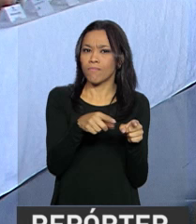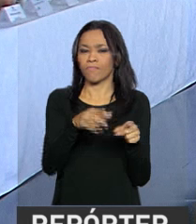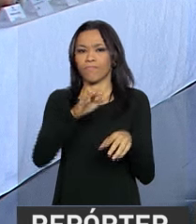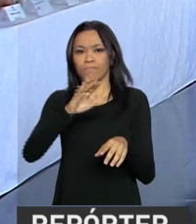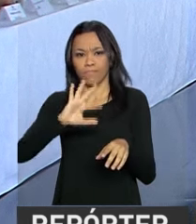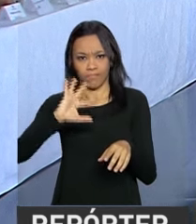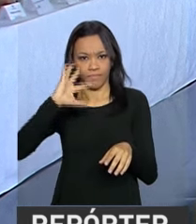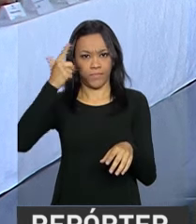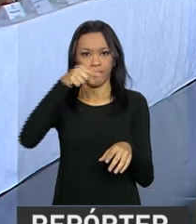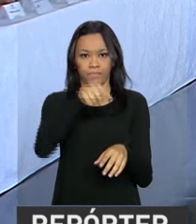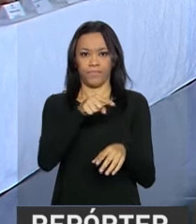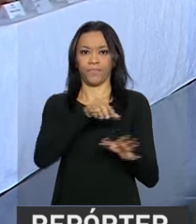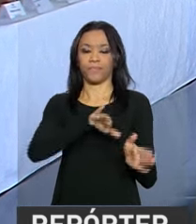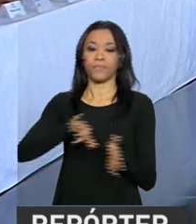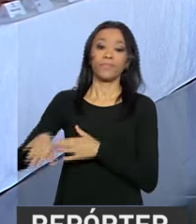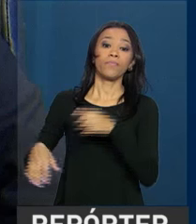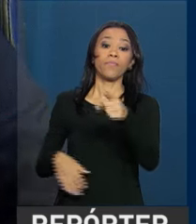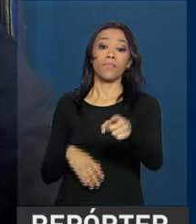e